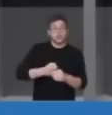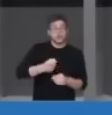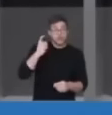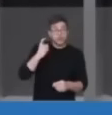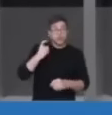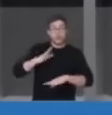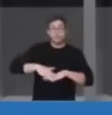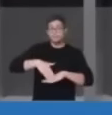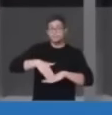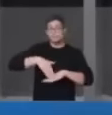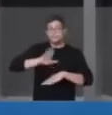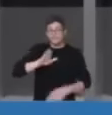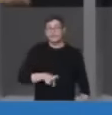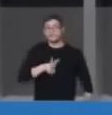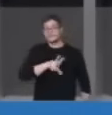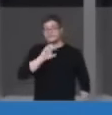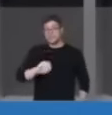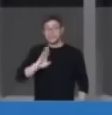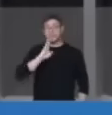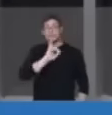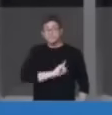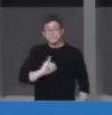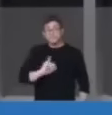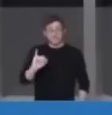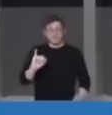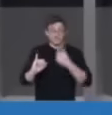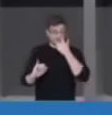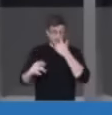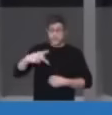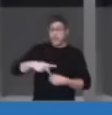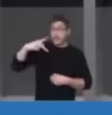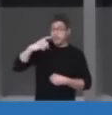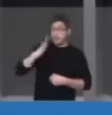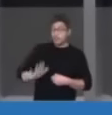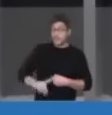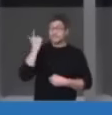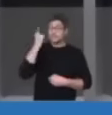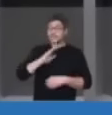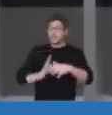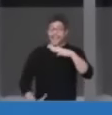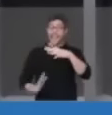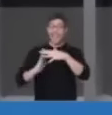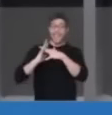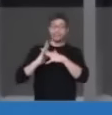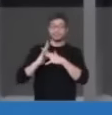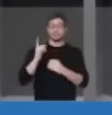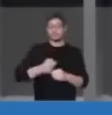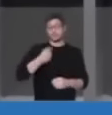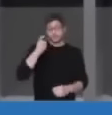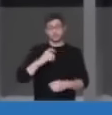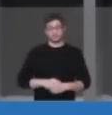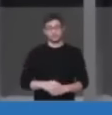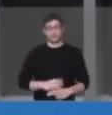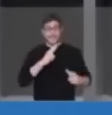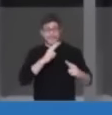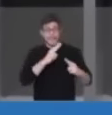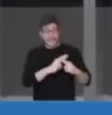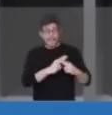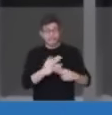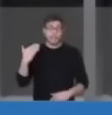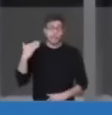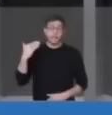faturamento apesar das Oscila do preço do barril do petróleo caixa econômic e Banco do Brasil cresceram essas três empresas correspondem a